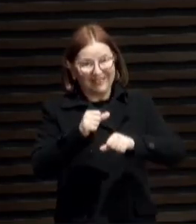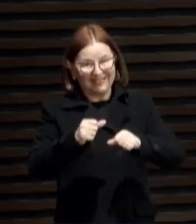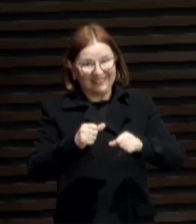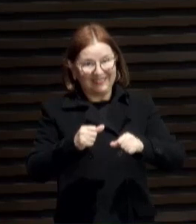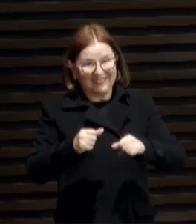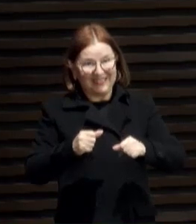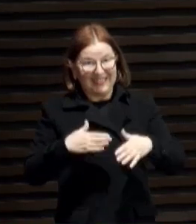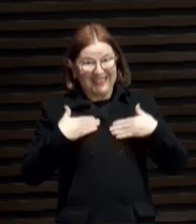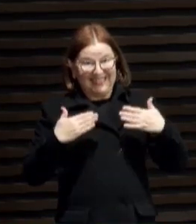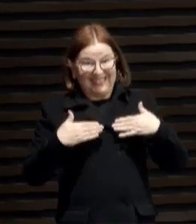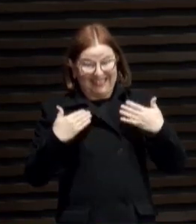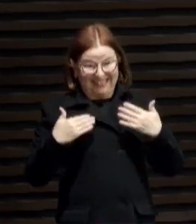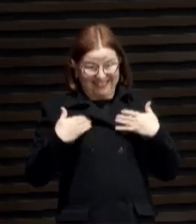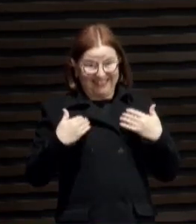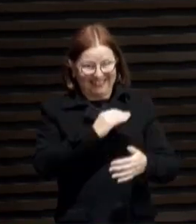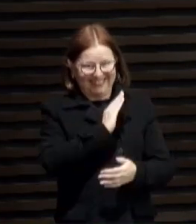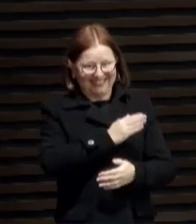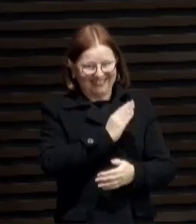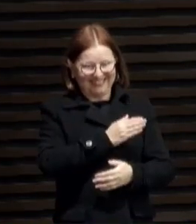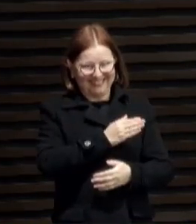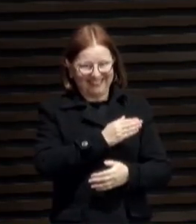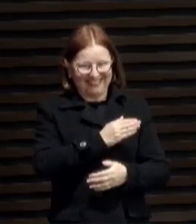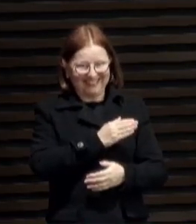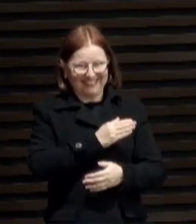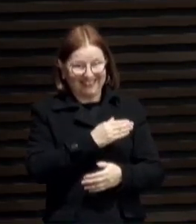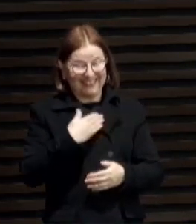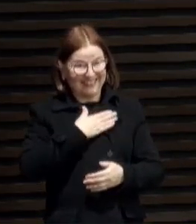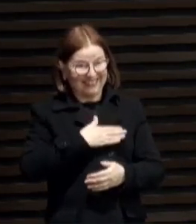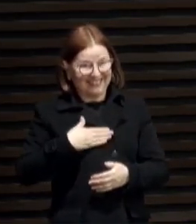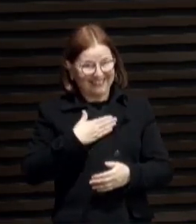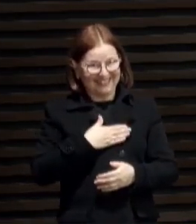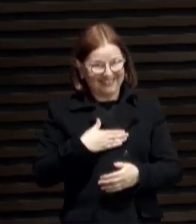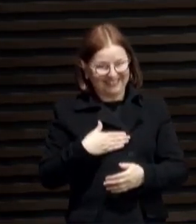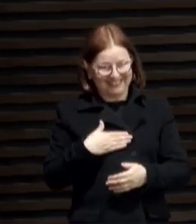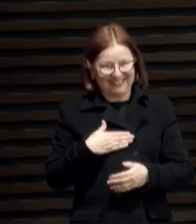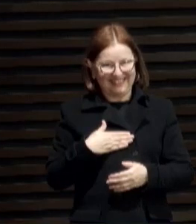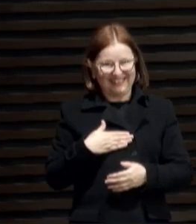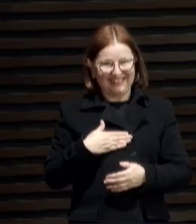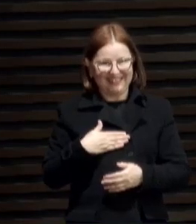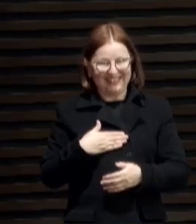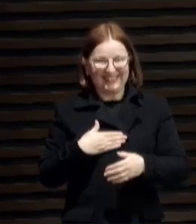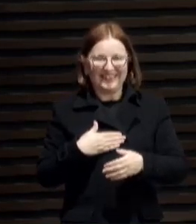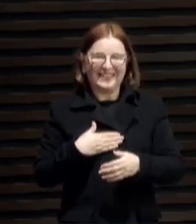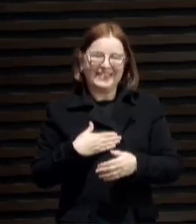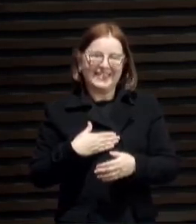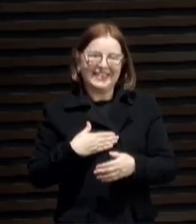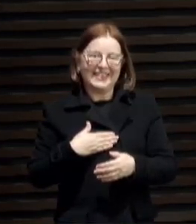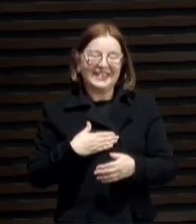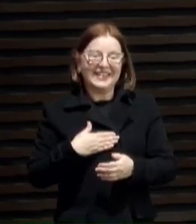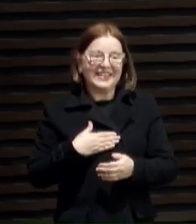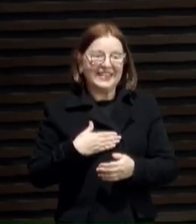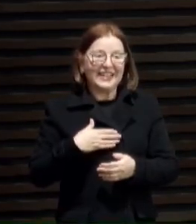contentamento, alegria no coração, satisfação com aquilo que nós somos, com quem nós somos